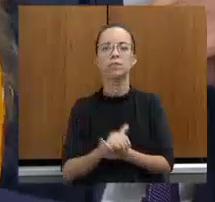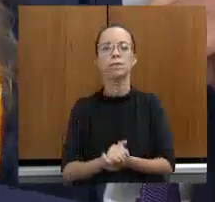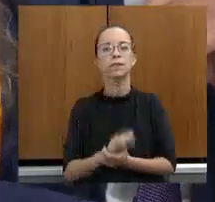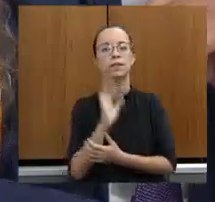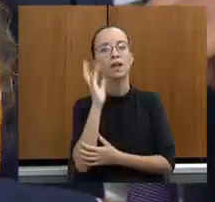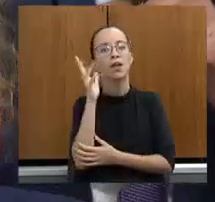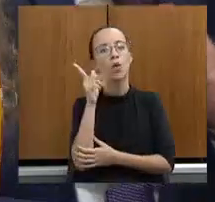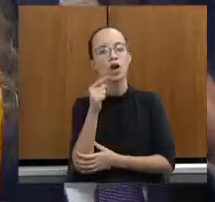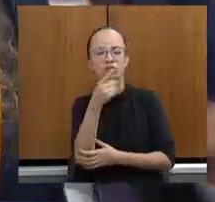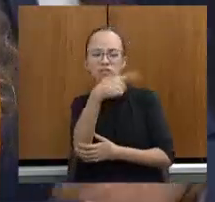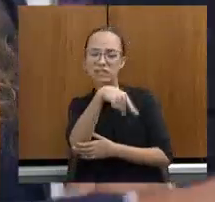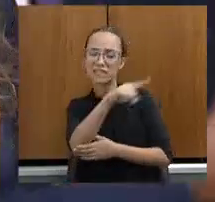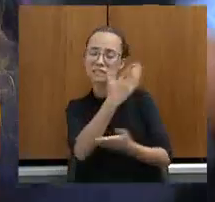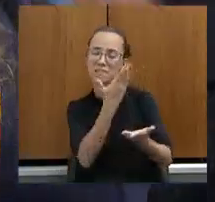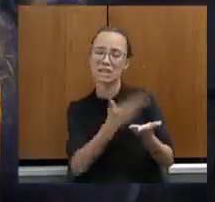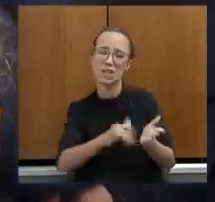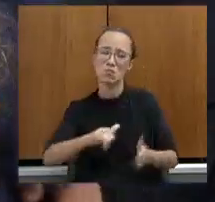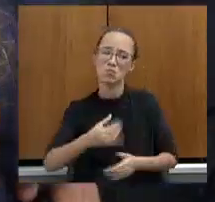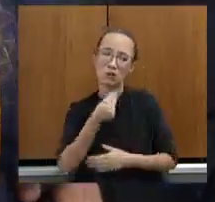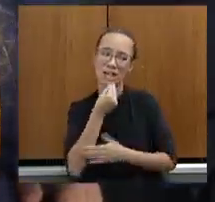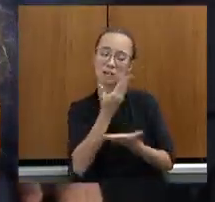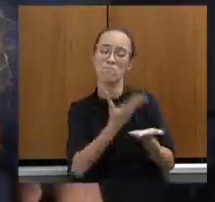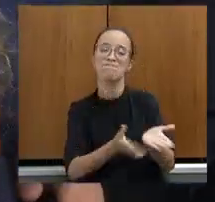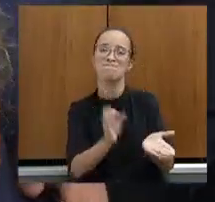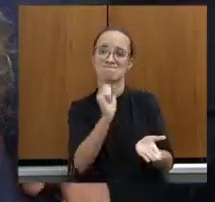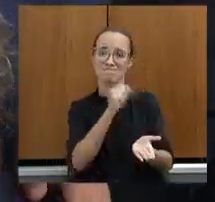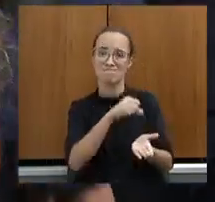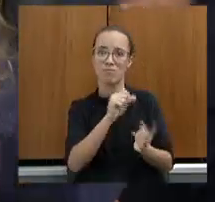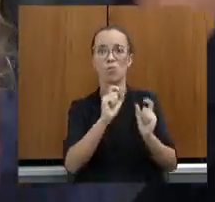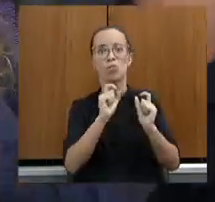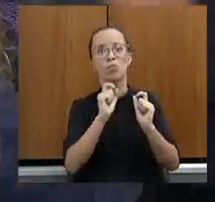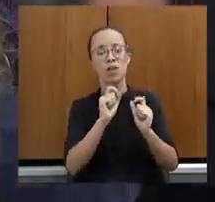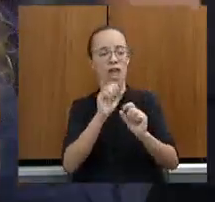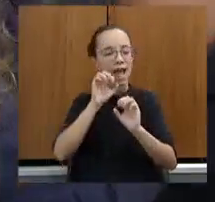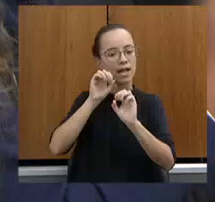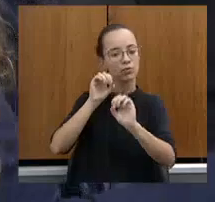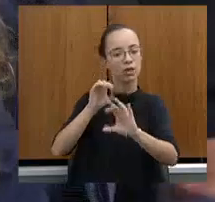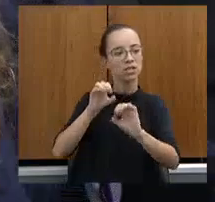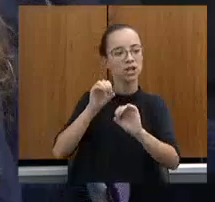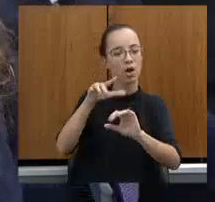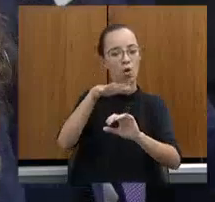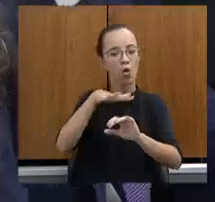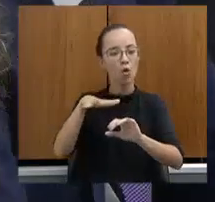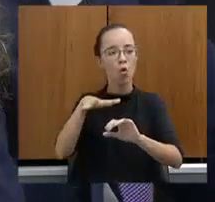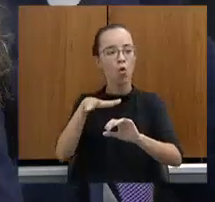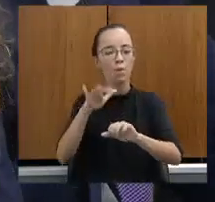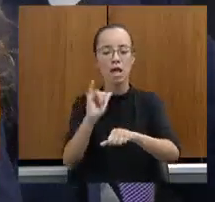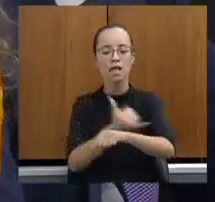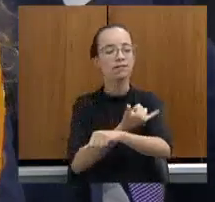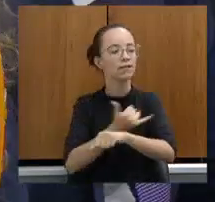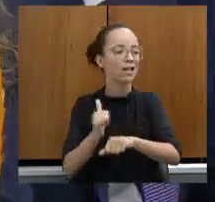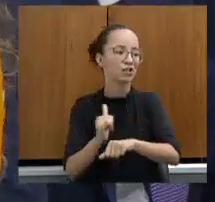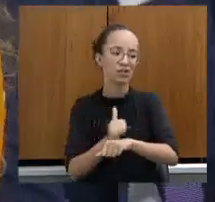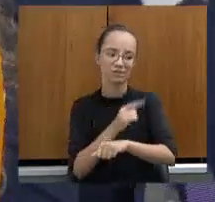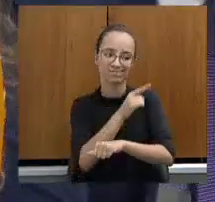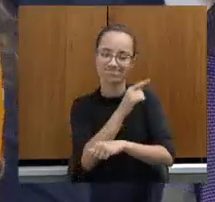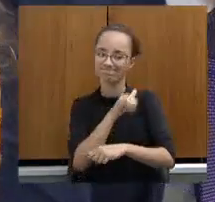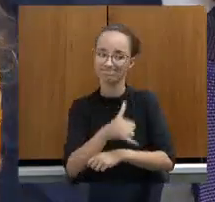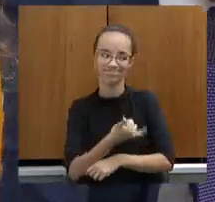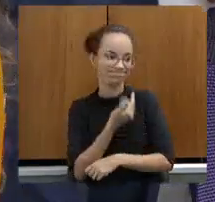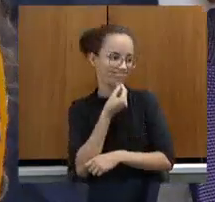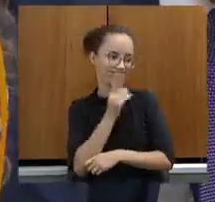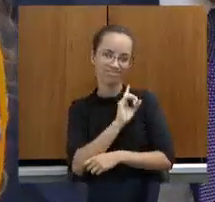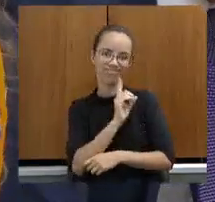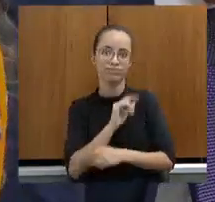acho que vocês perderam uma grande oportunidade de ter feito da educação uma pauta estratégica muitos